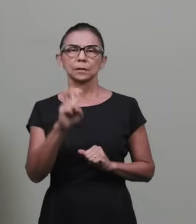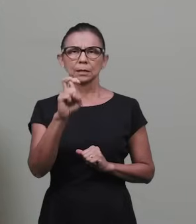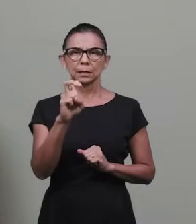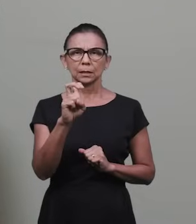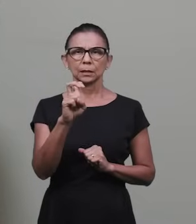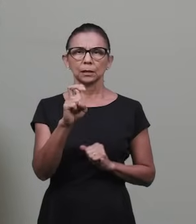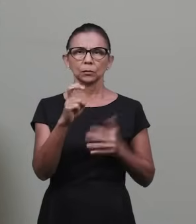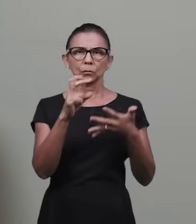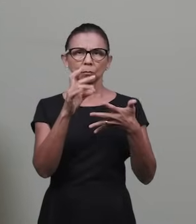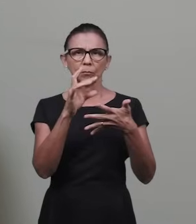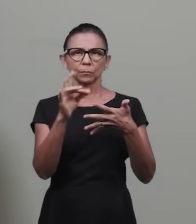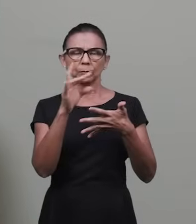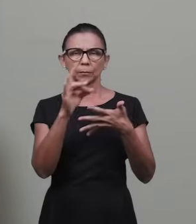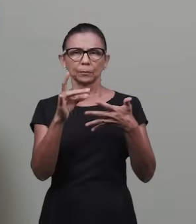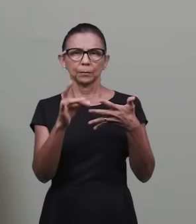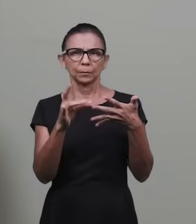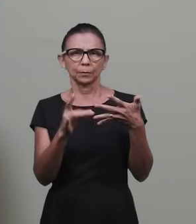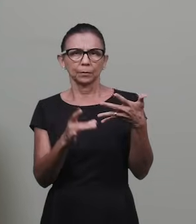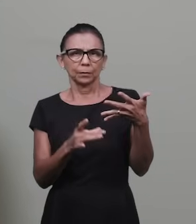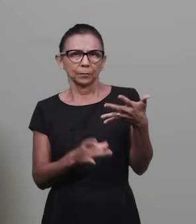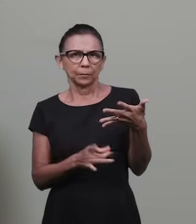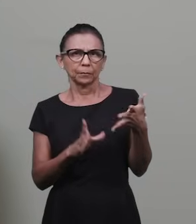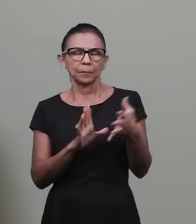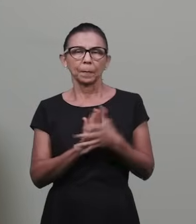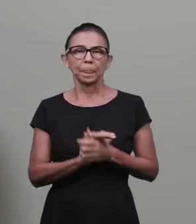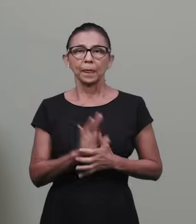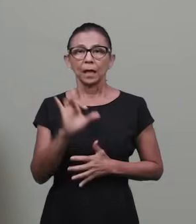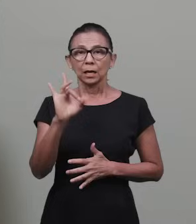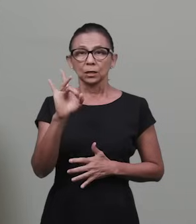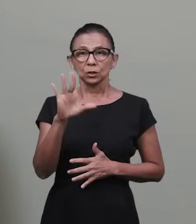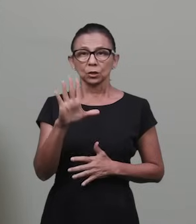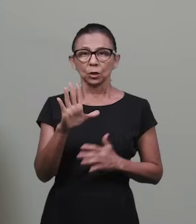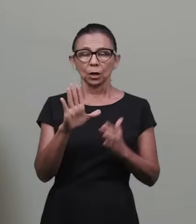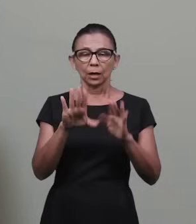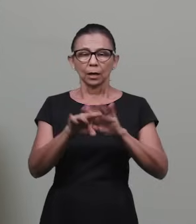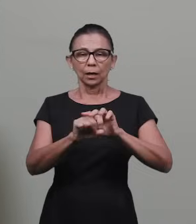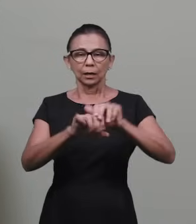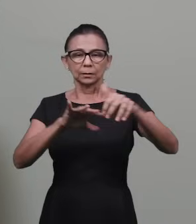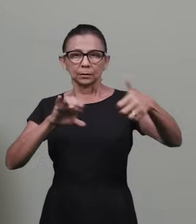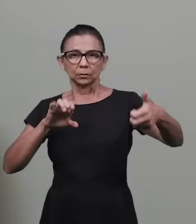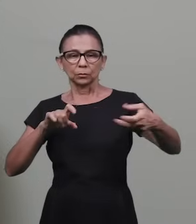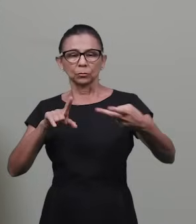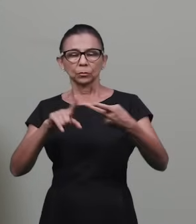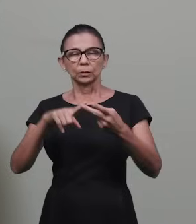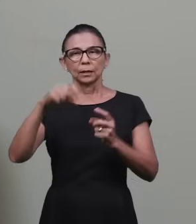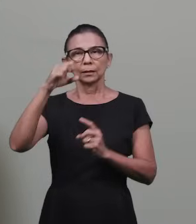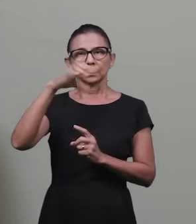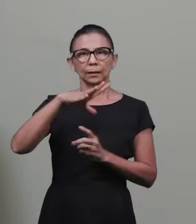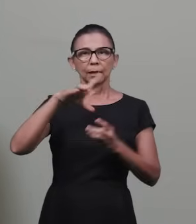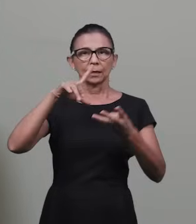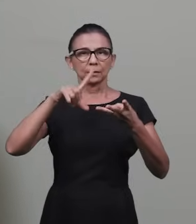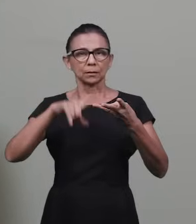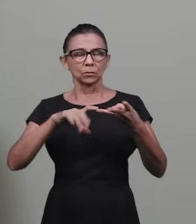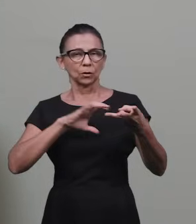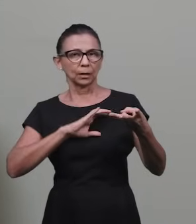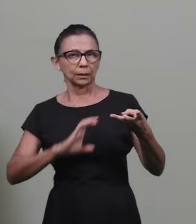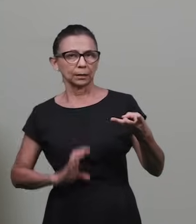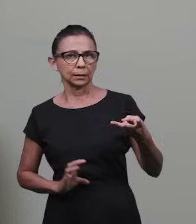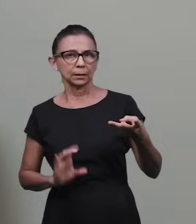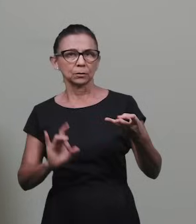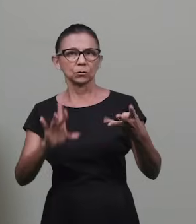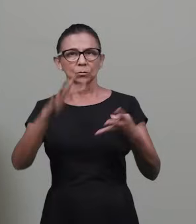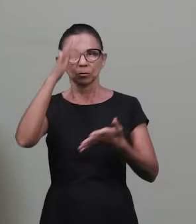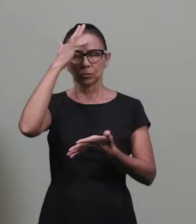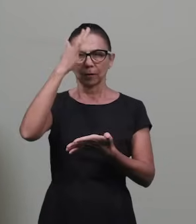solas, chamadas 5 solas, que somente a Escritura, somente a graça, somente Cristo, somente a